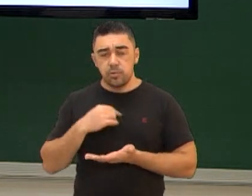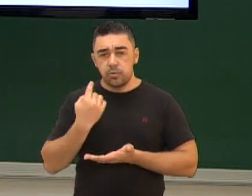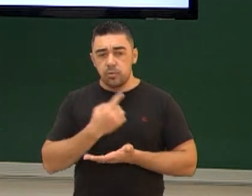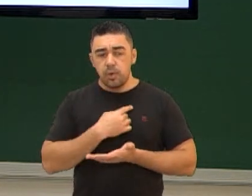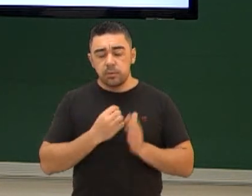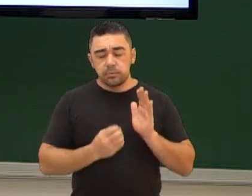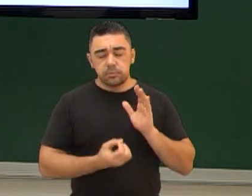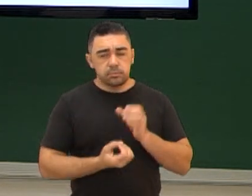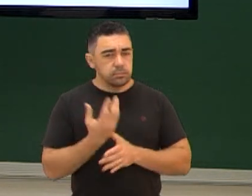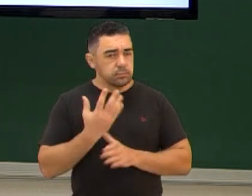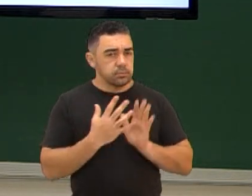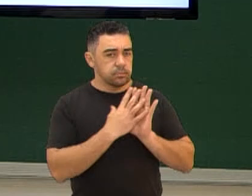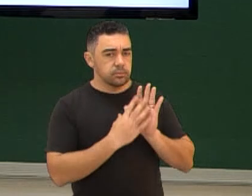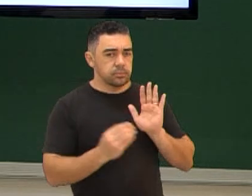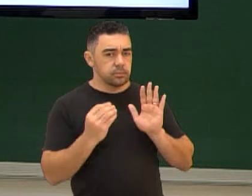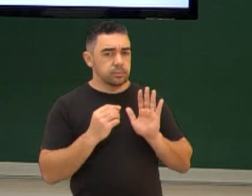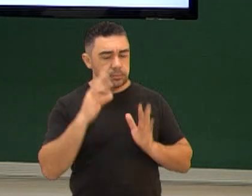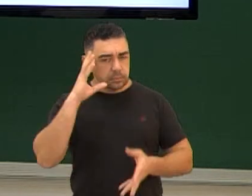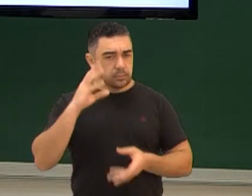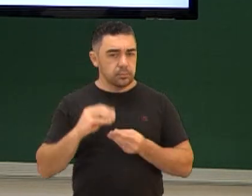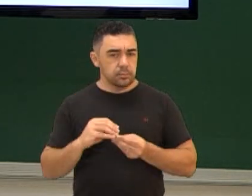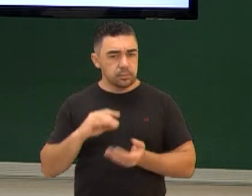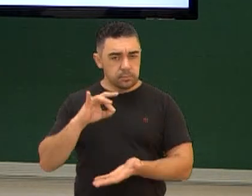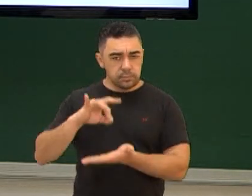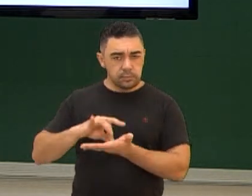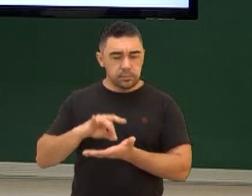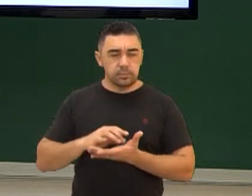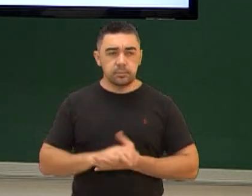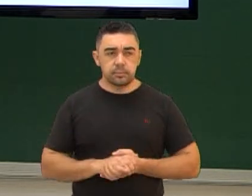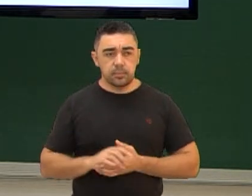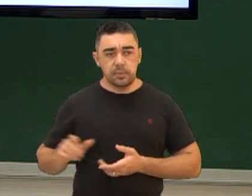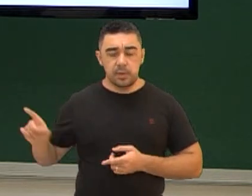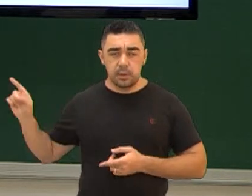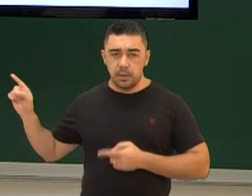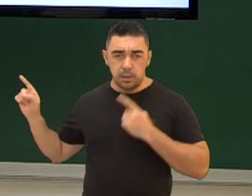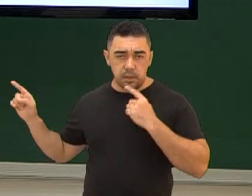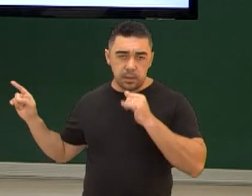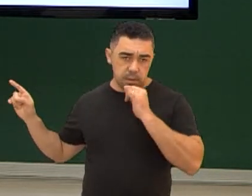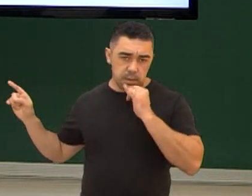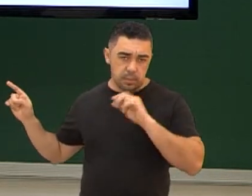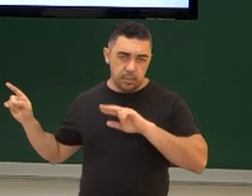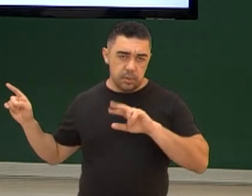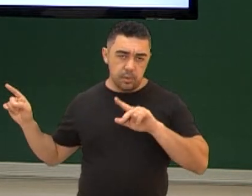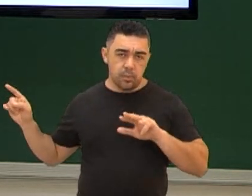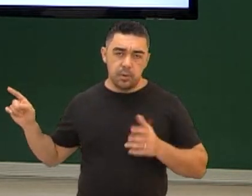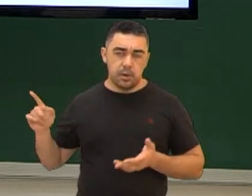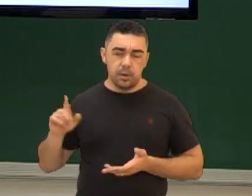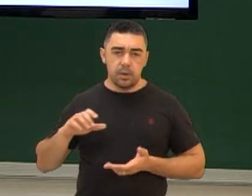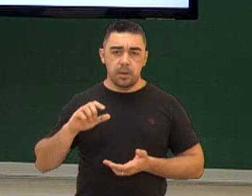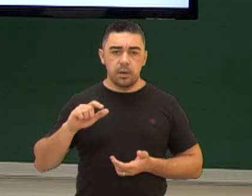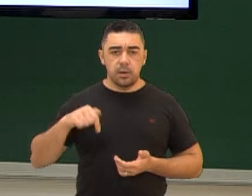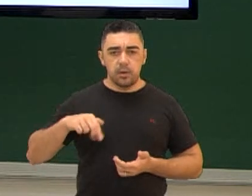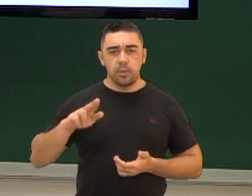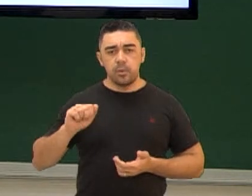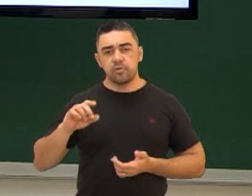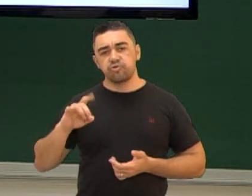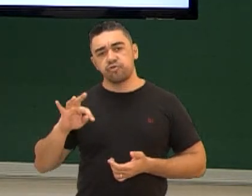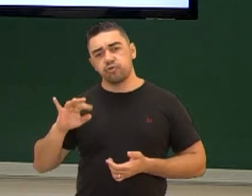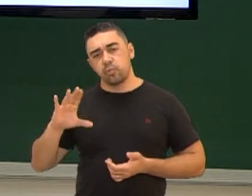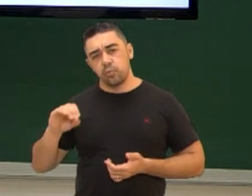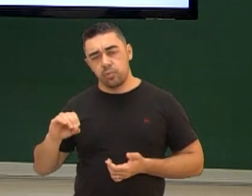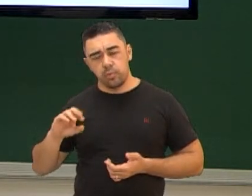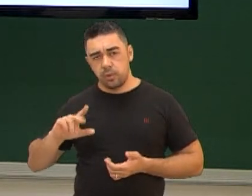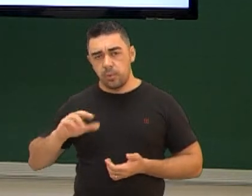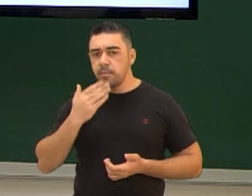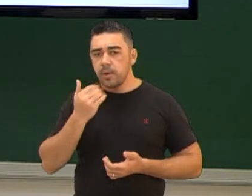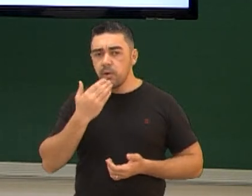para poder interpretar uma realidade. Então, esse modelo aqui não é, por exemplo, um modelo quântico, que é um modelo melhor para entender como acontece